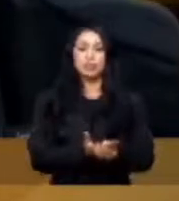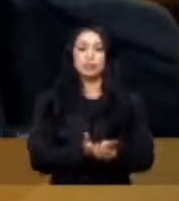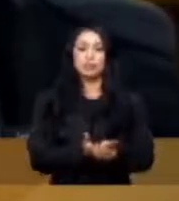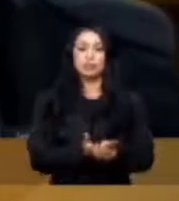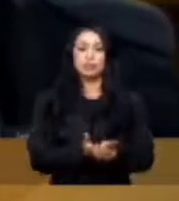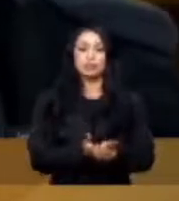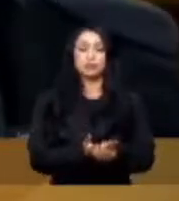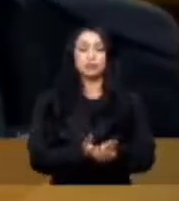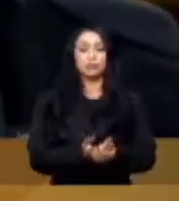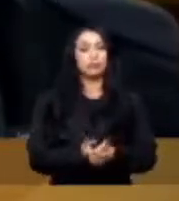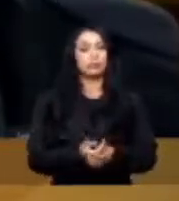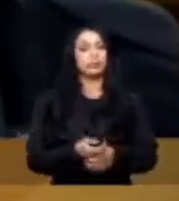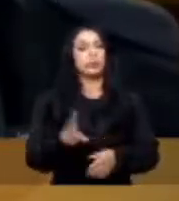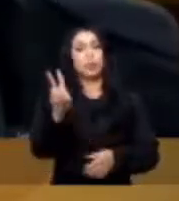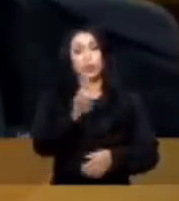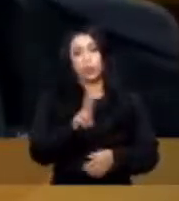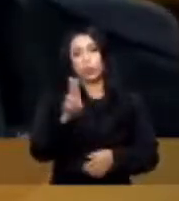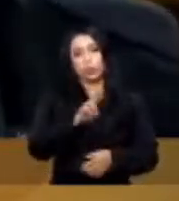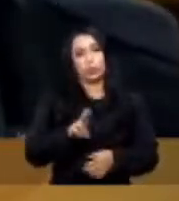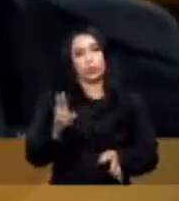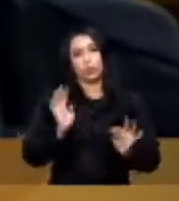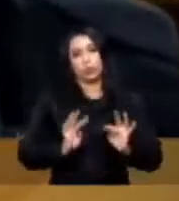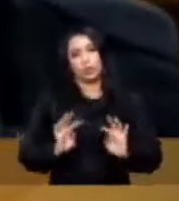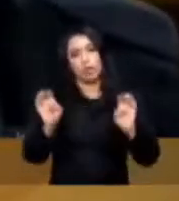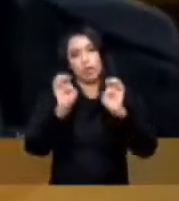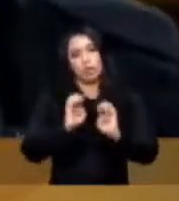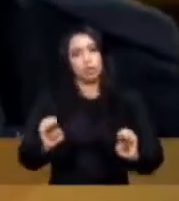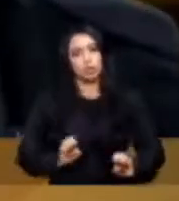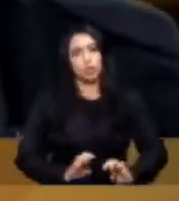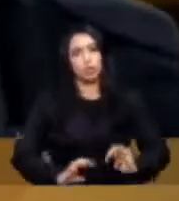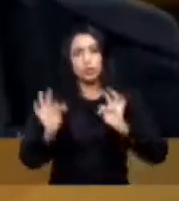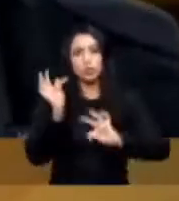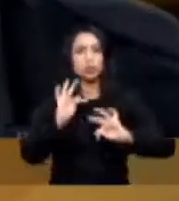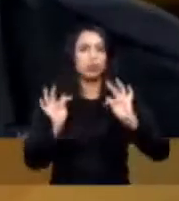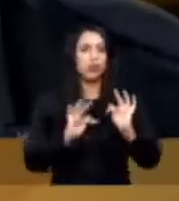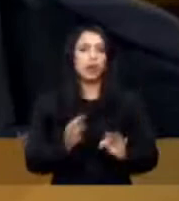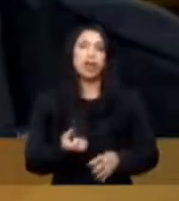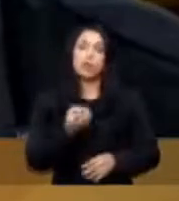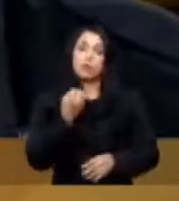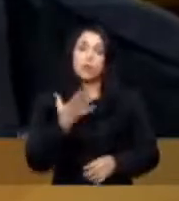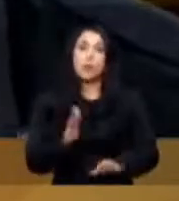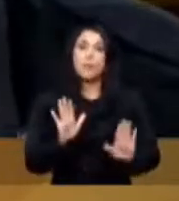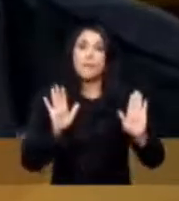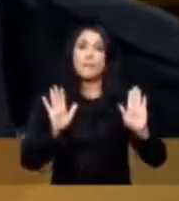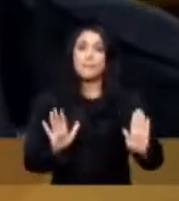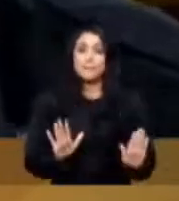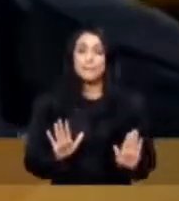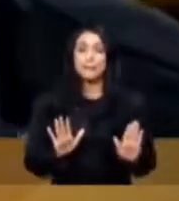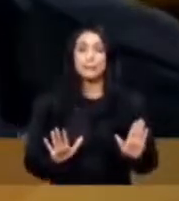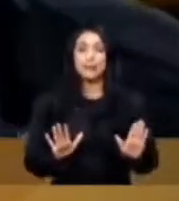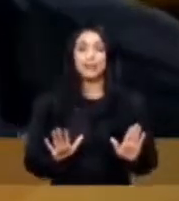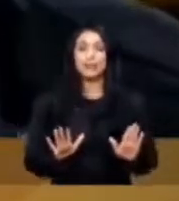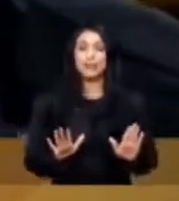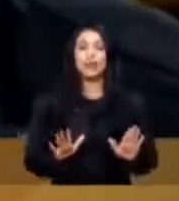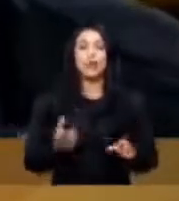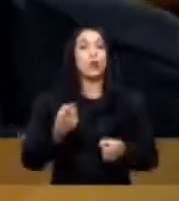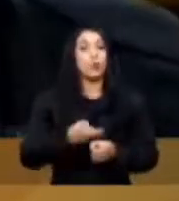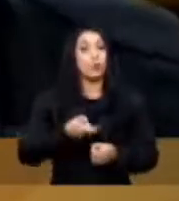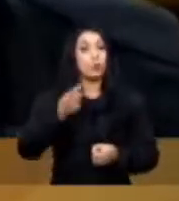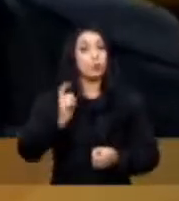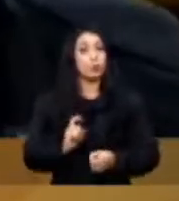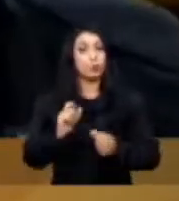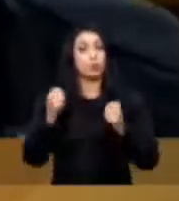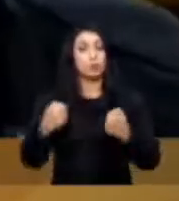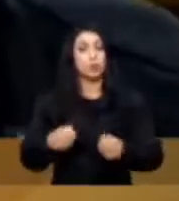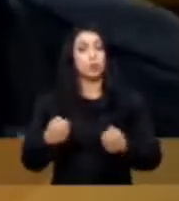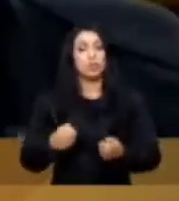de infraestrutura é uma ideia perfeita e adequada, mas se os recursos devem ser otimizados para investimentos,